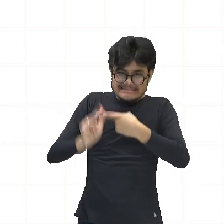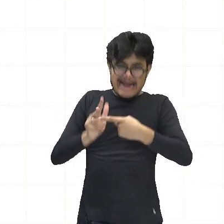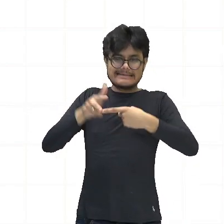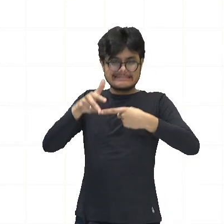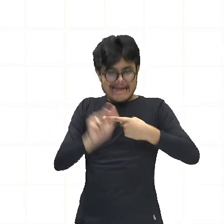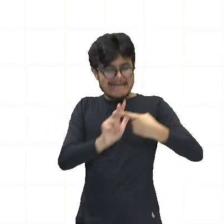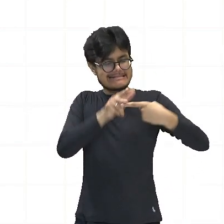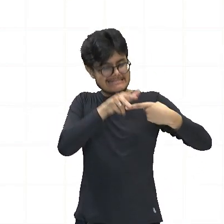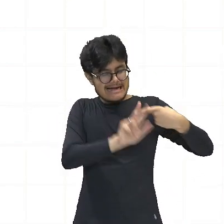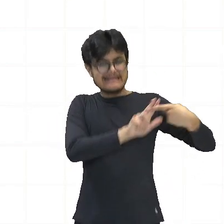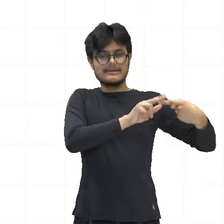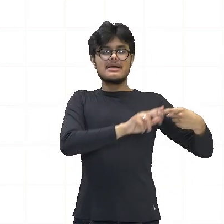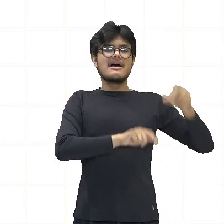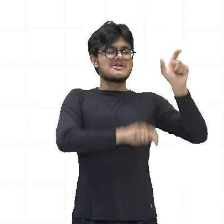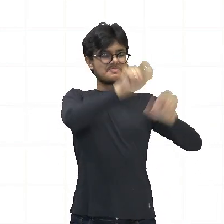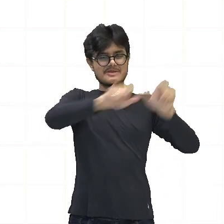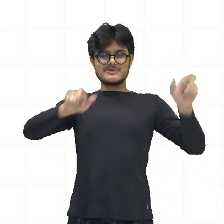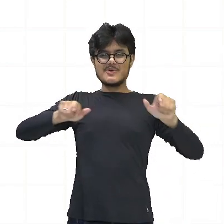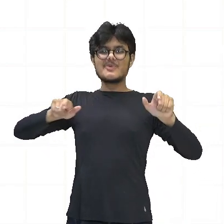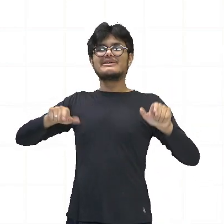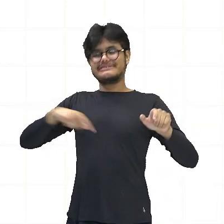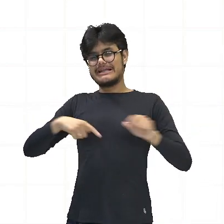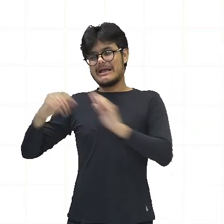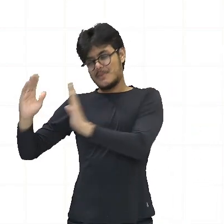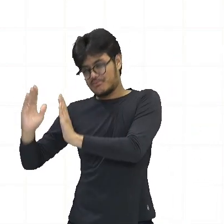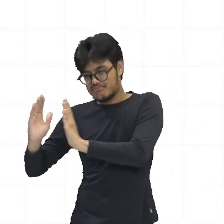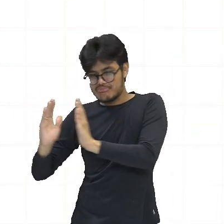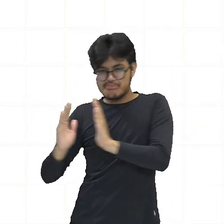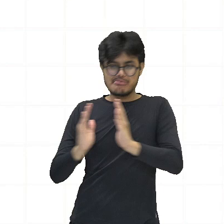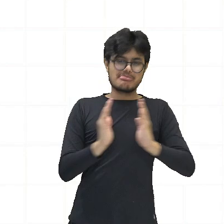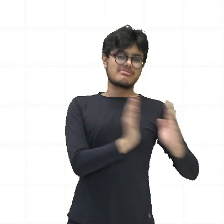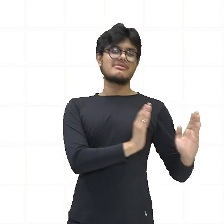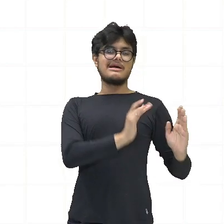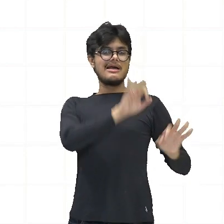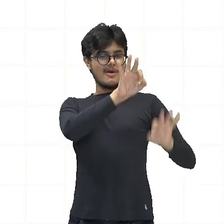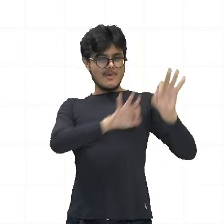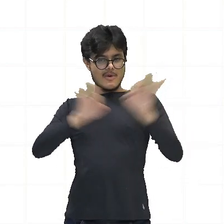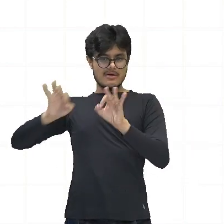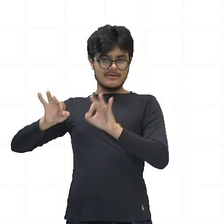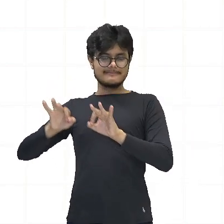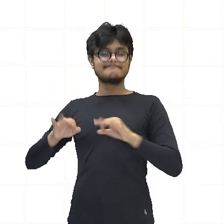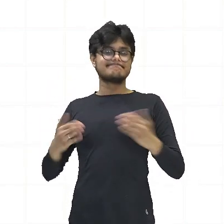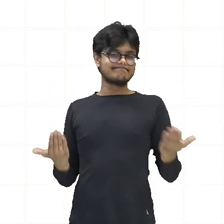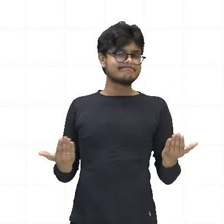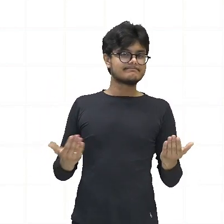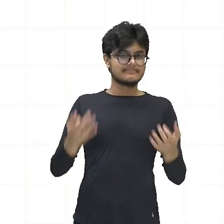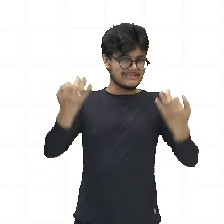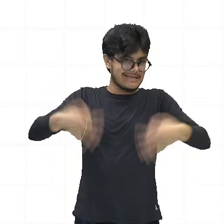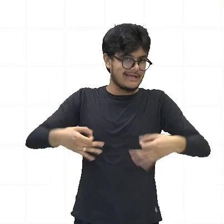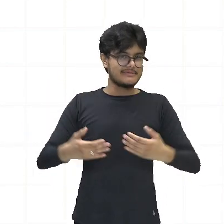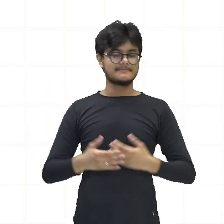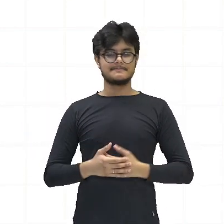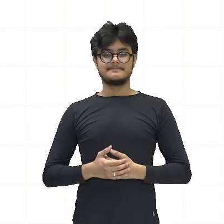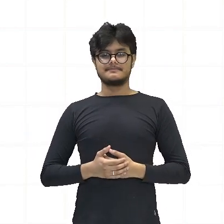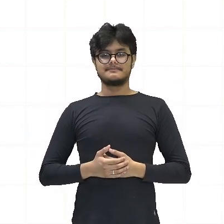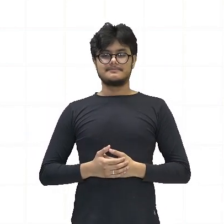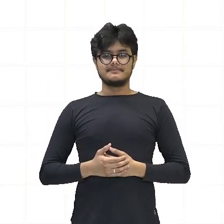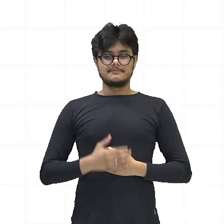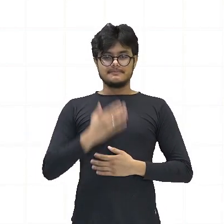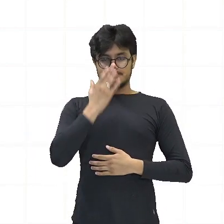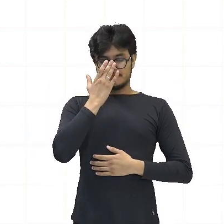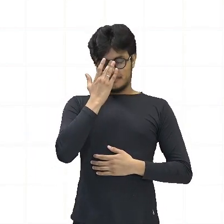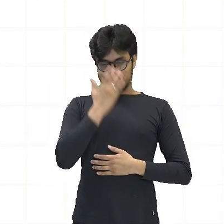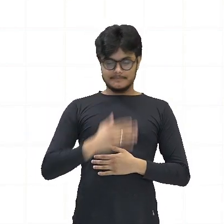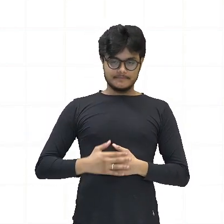Então, o trabalho, né, nessa divisão social do trabalho, ele tornou-se uma mercadoria. Então,